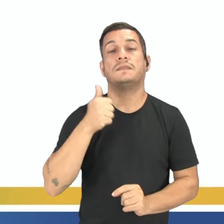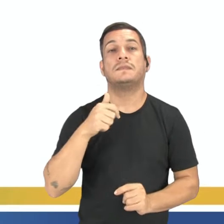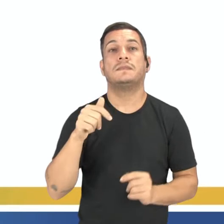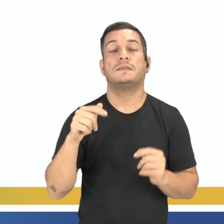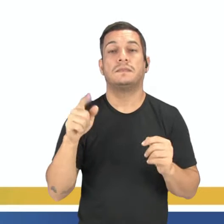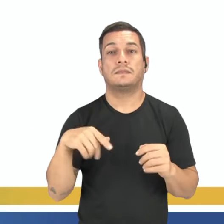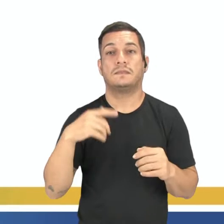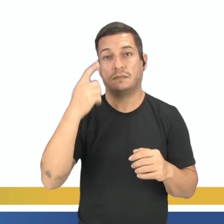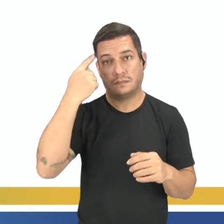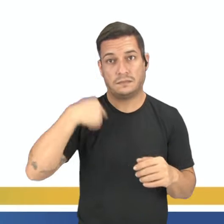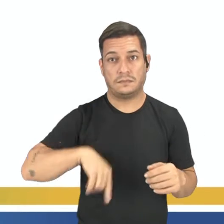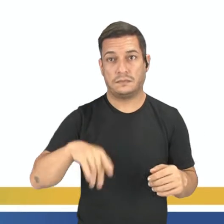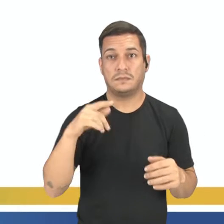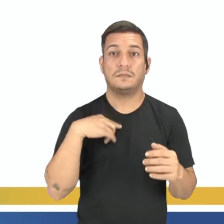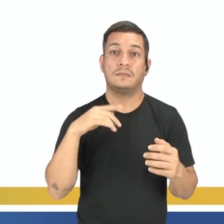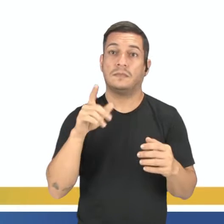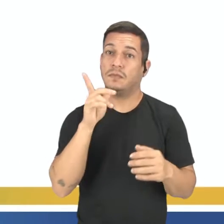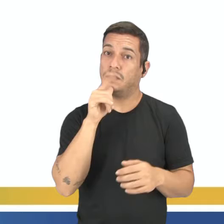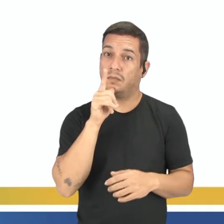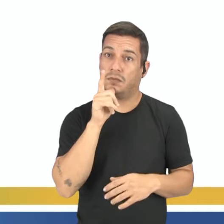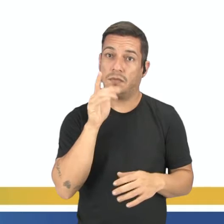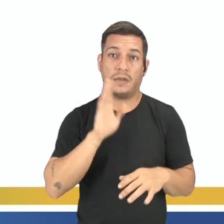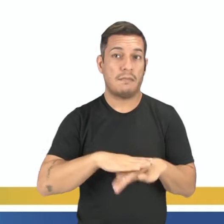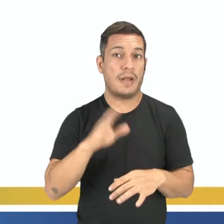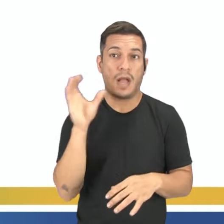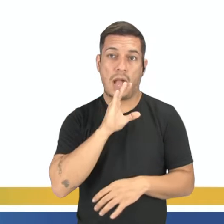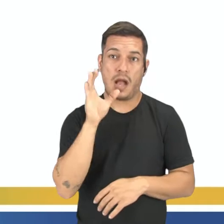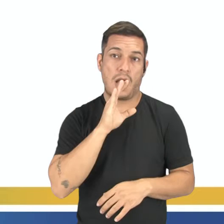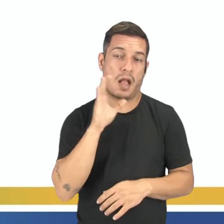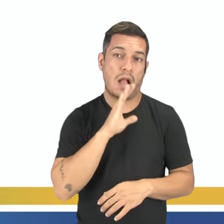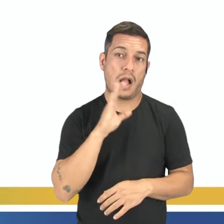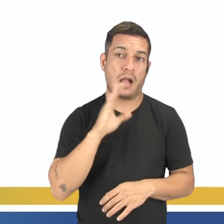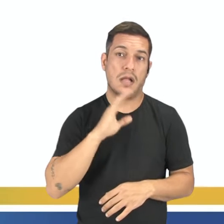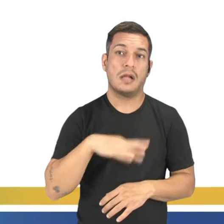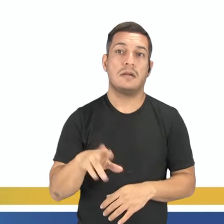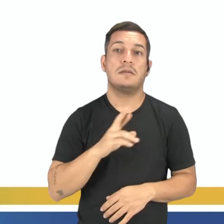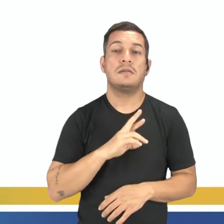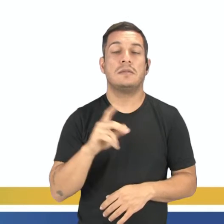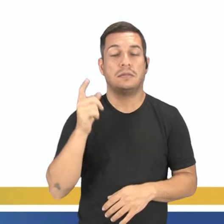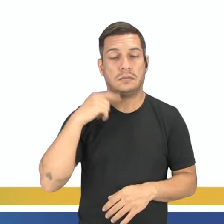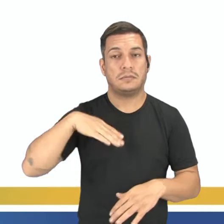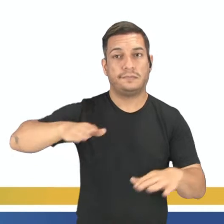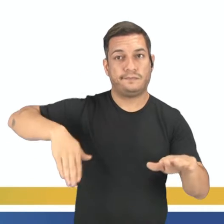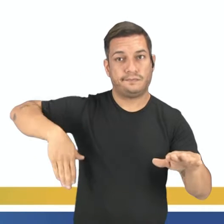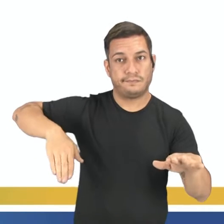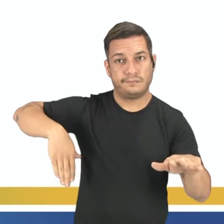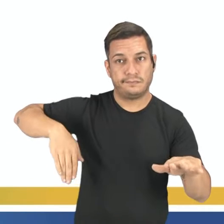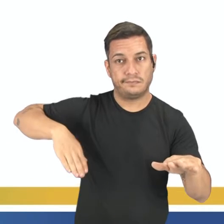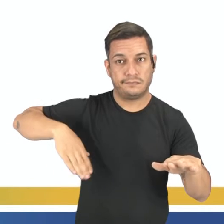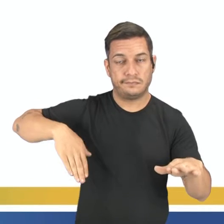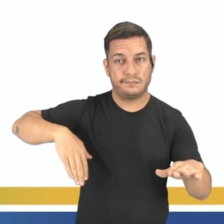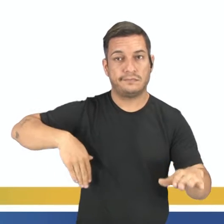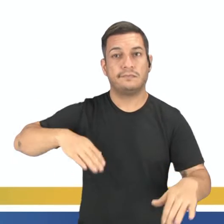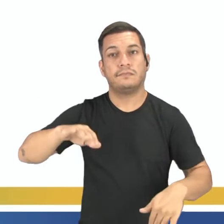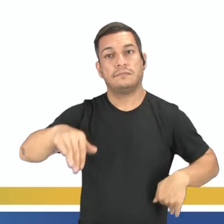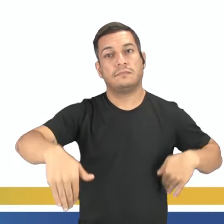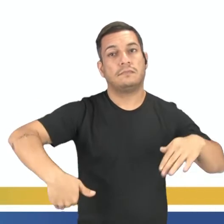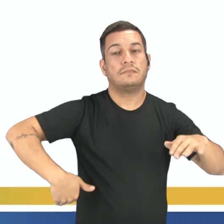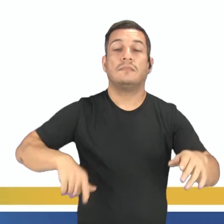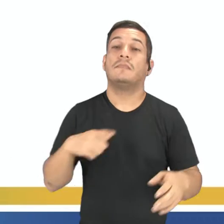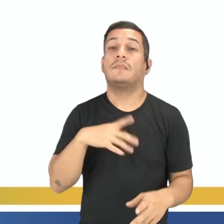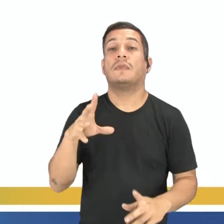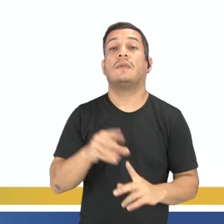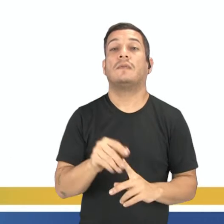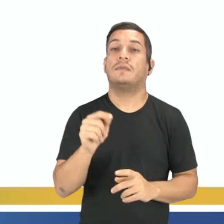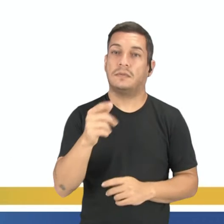atrito do atleta com a água e dar mais velocidade aos resultados, ou mais velocidade ao nado desse atleta para que ele